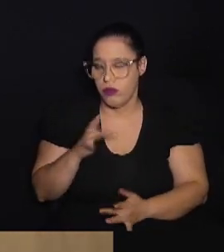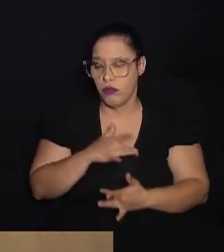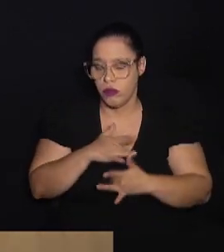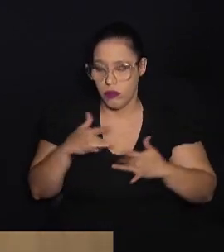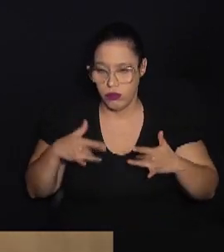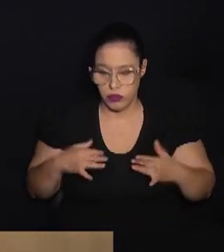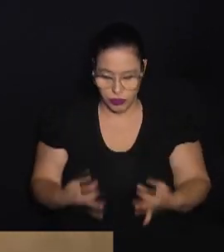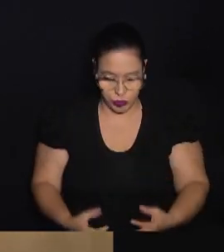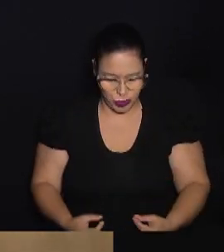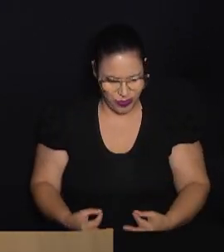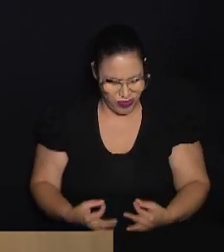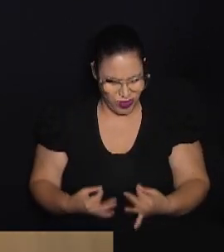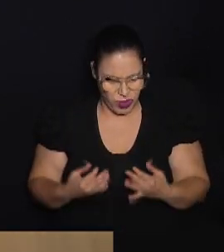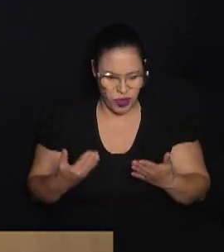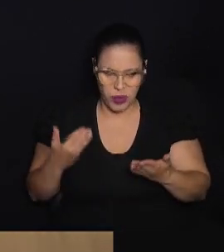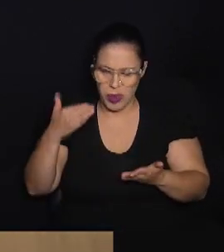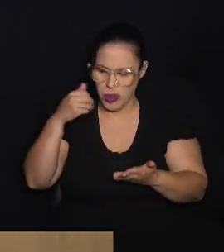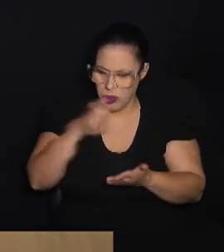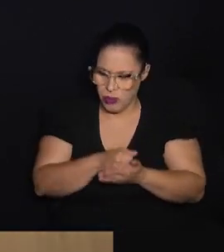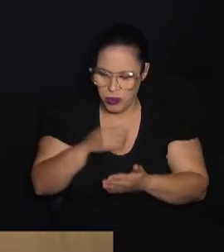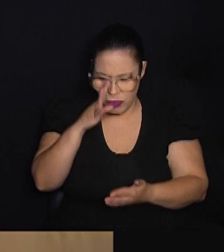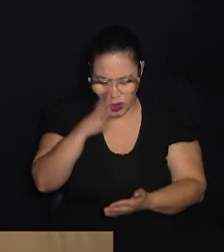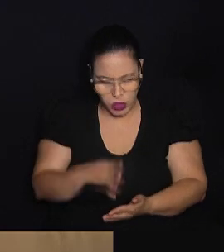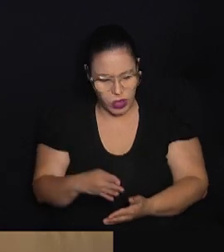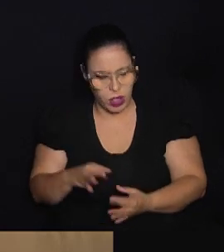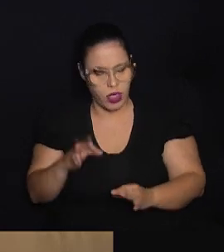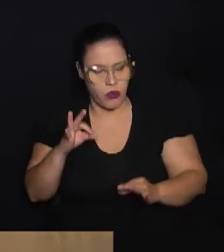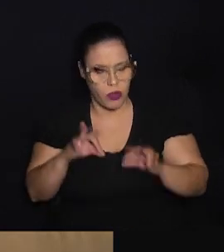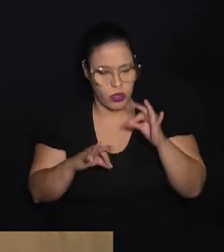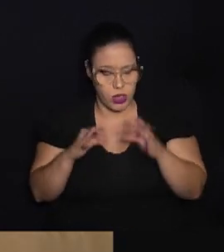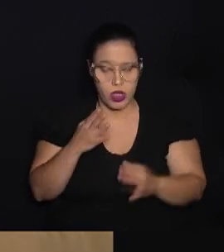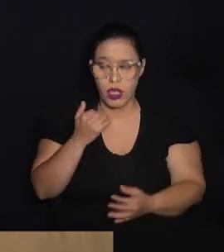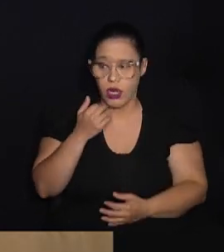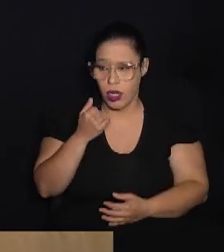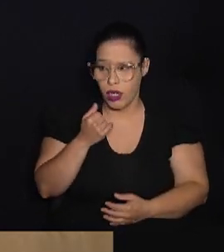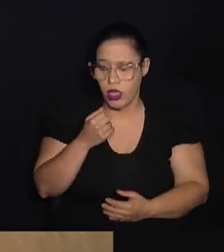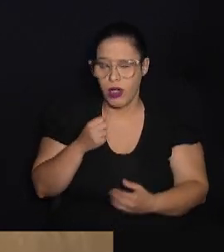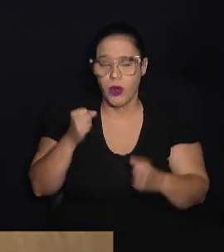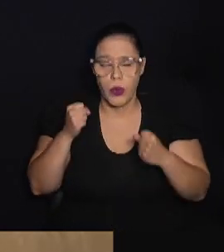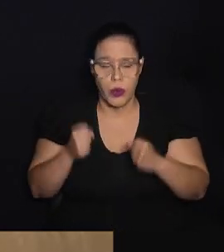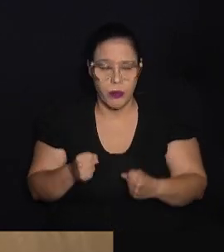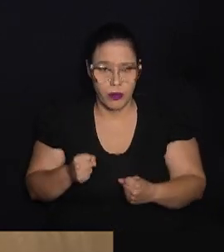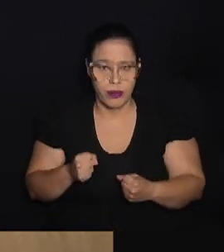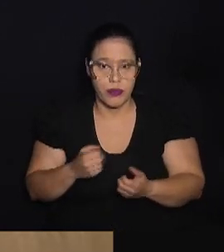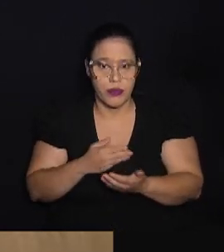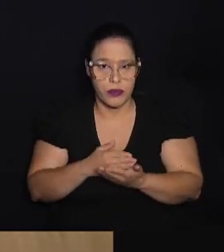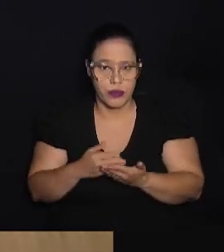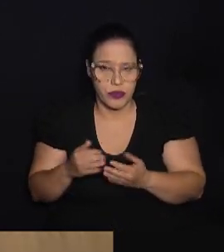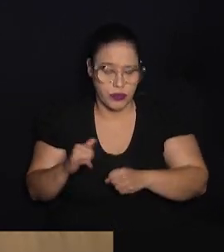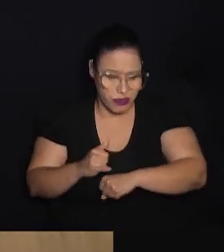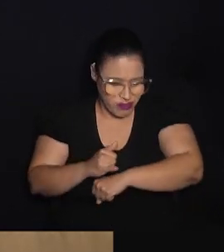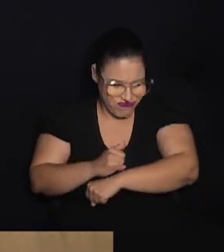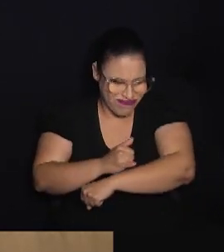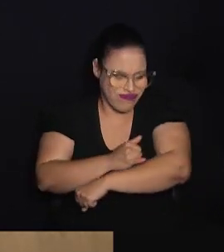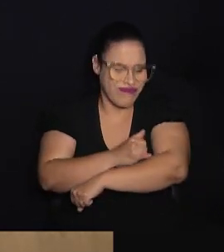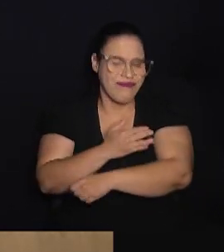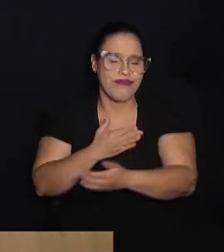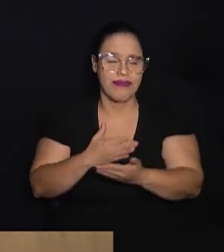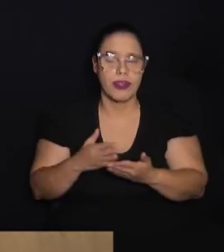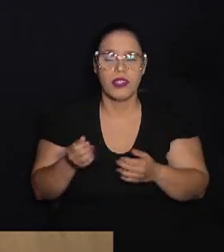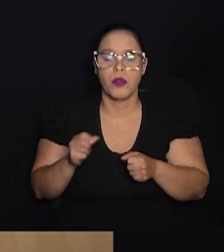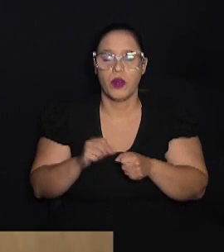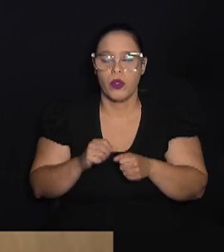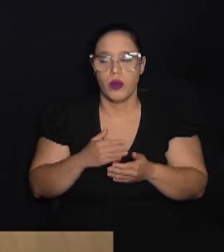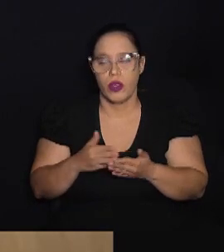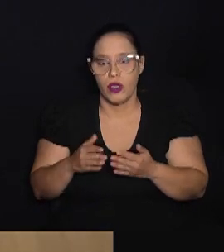você precisa entrar numa dieta balanceada. Então, você pode já iniciar o seu controle da obesidade mesmo durante o tratamento do